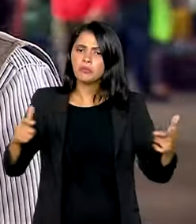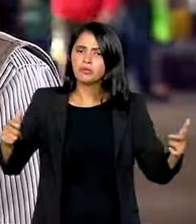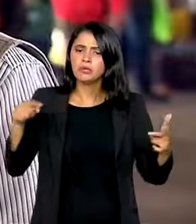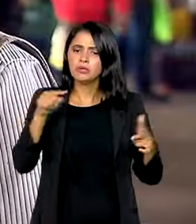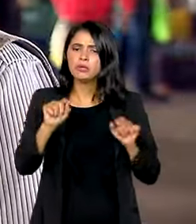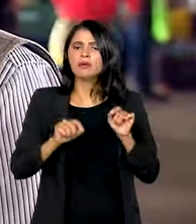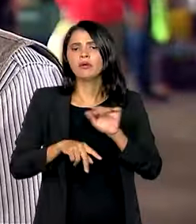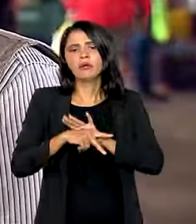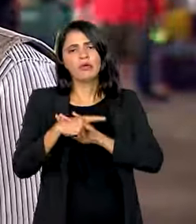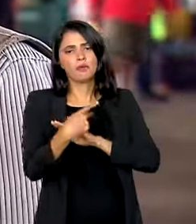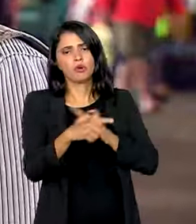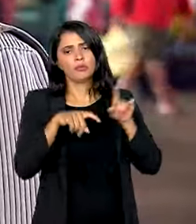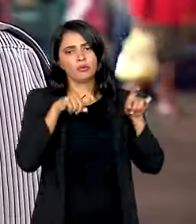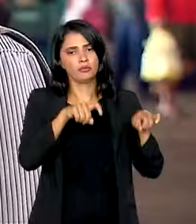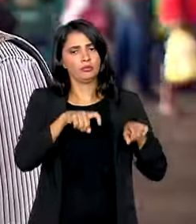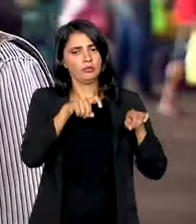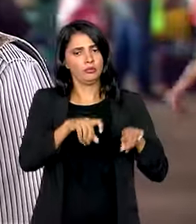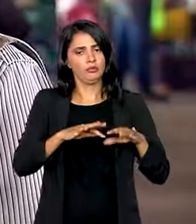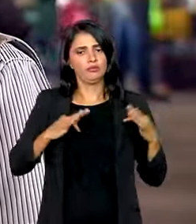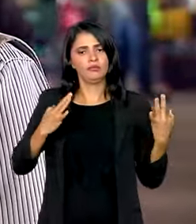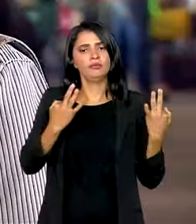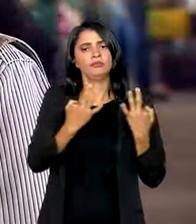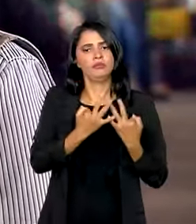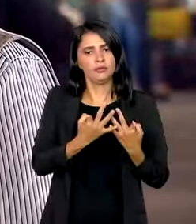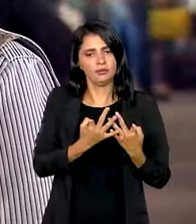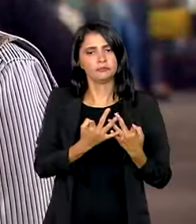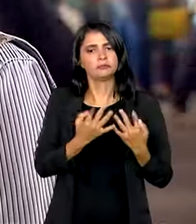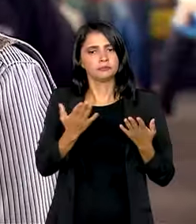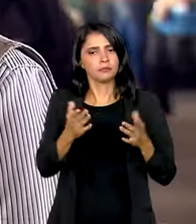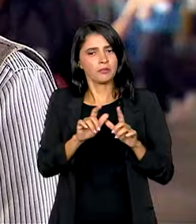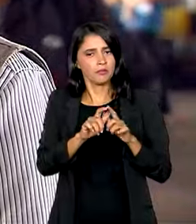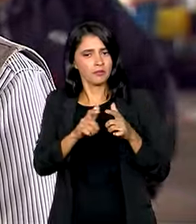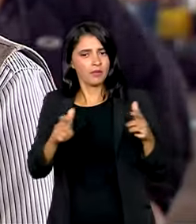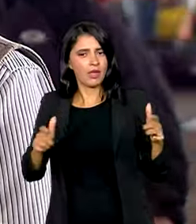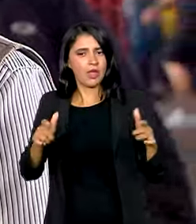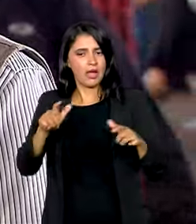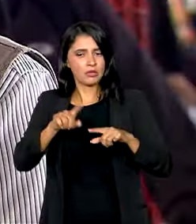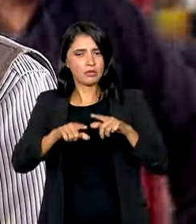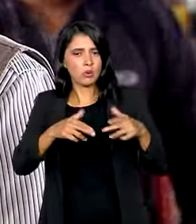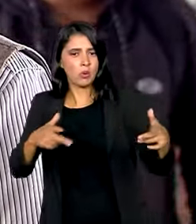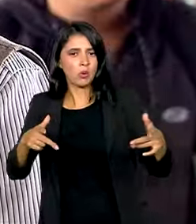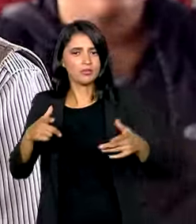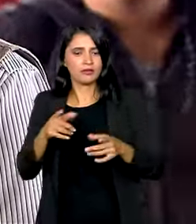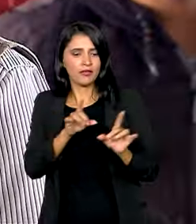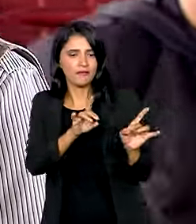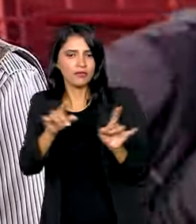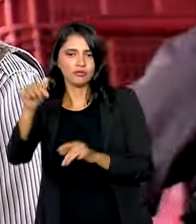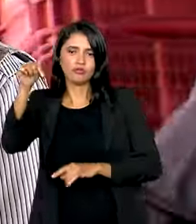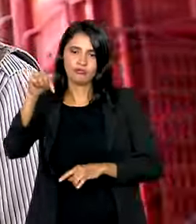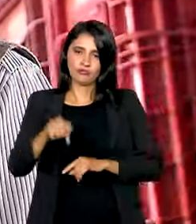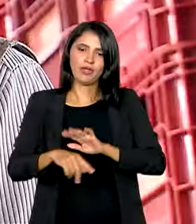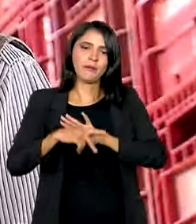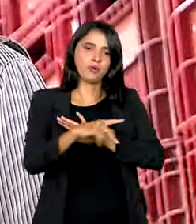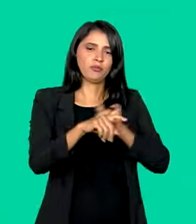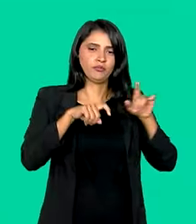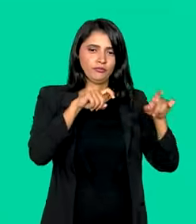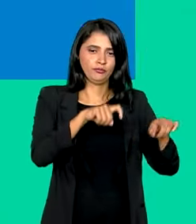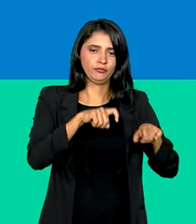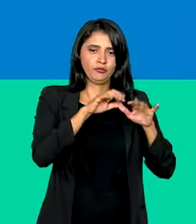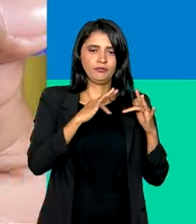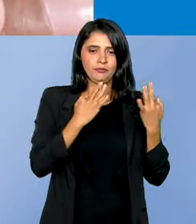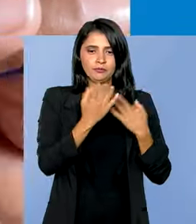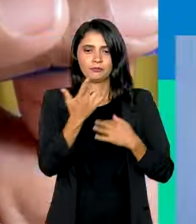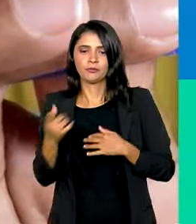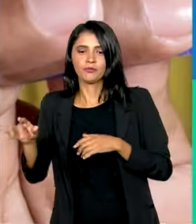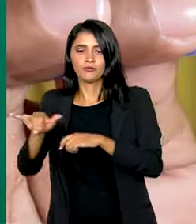produtores são da agricultura familiar, né? Então, assim, grande parte do que é produzido, que é comercializado aqui, é da agricultura familiar.